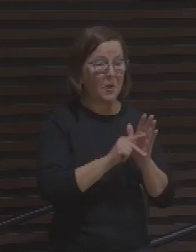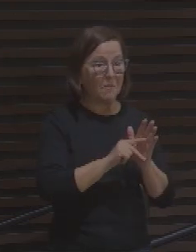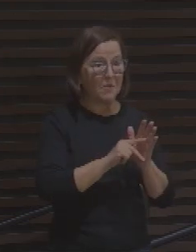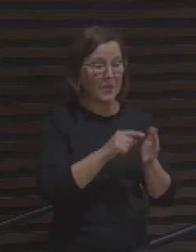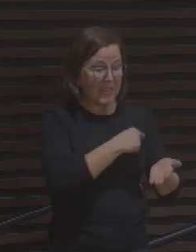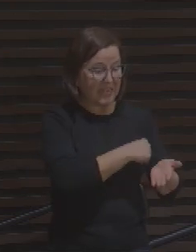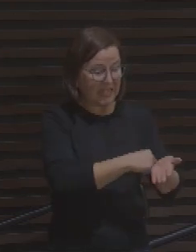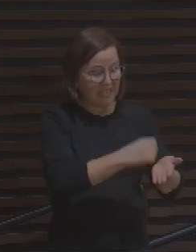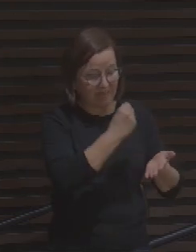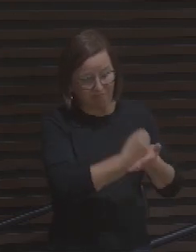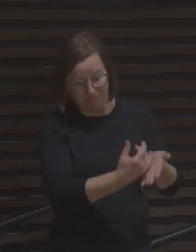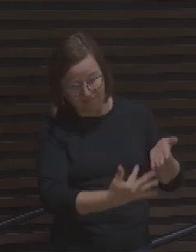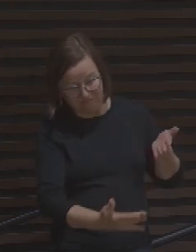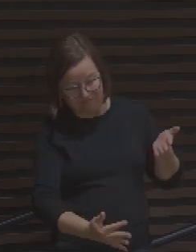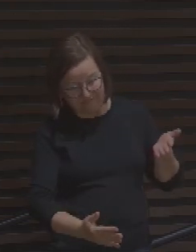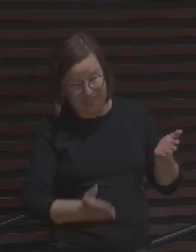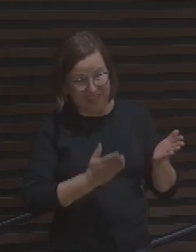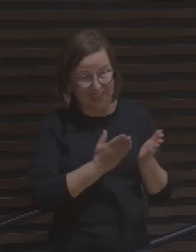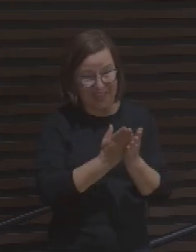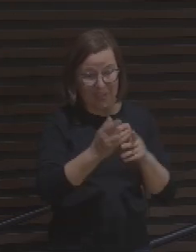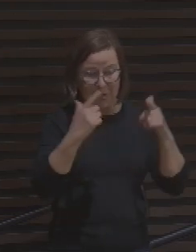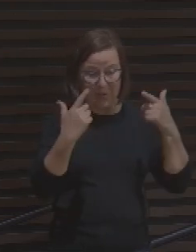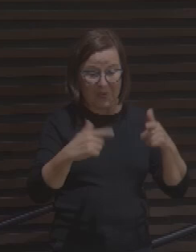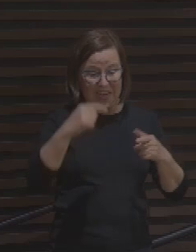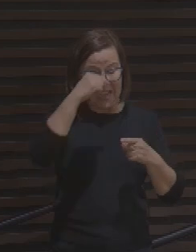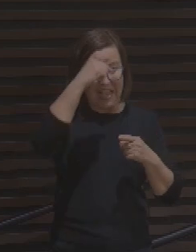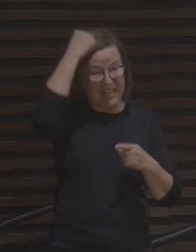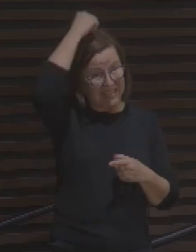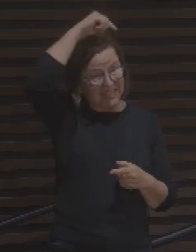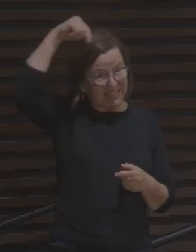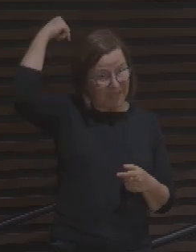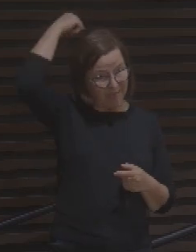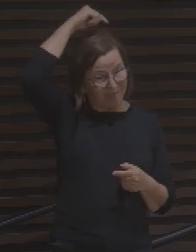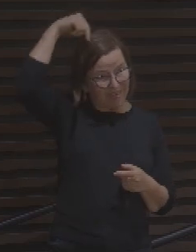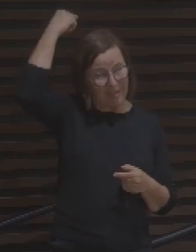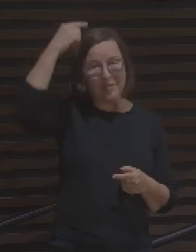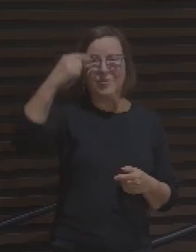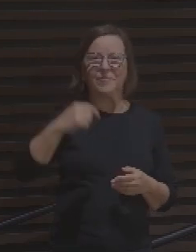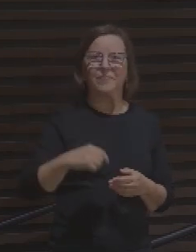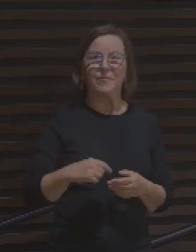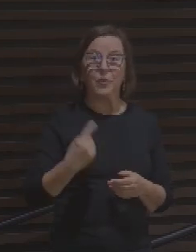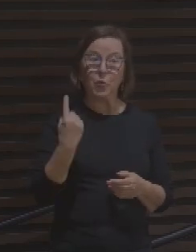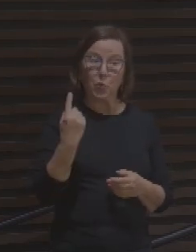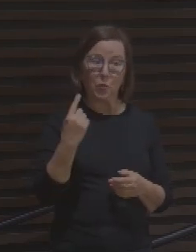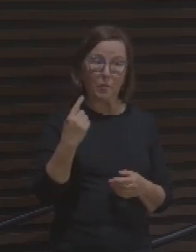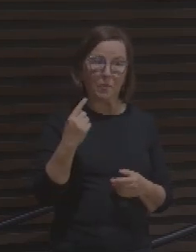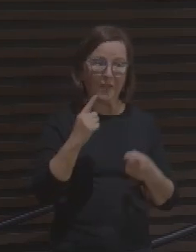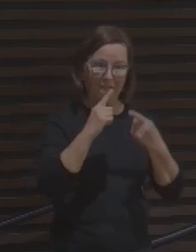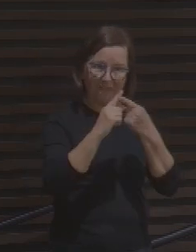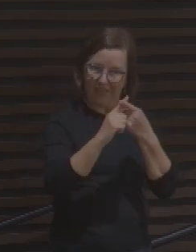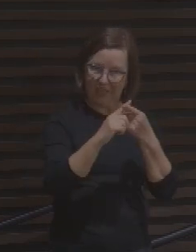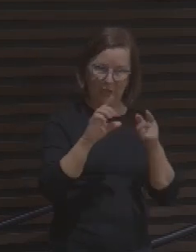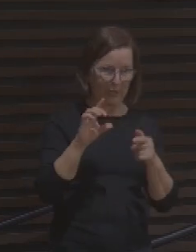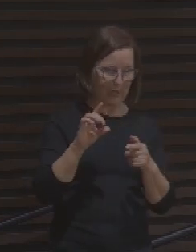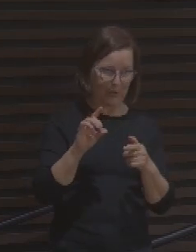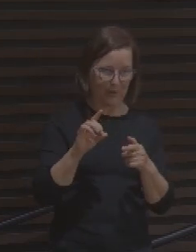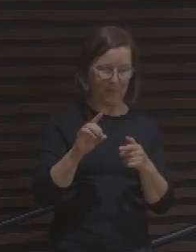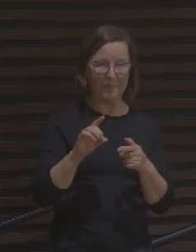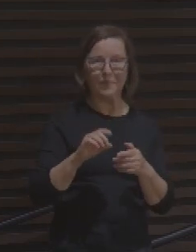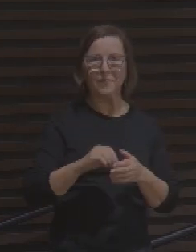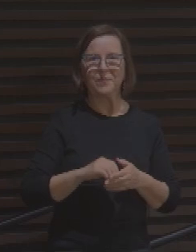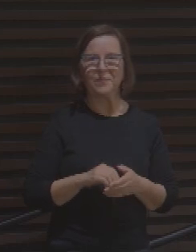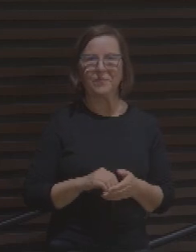sangue entrou no Santo dos Santos, uma vez por todas, tendo